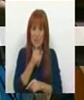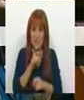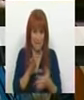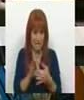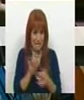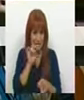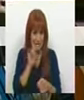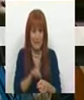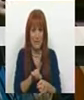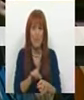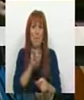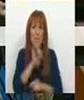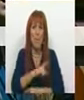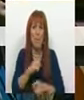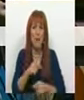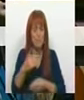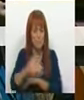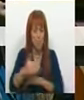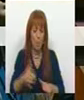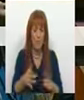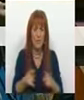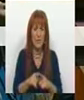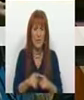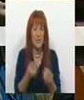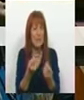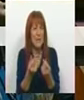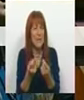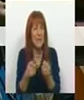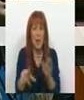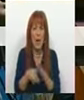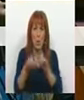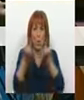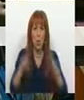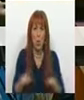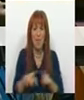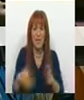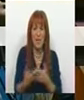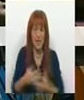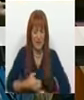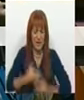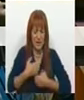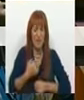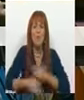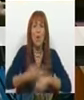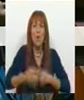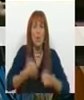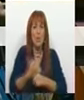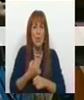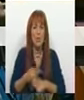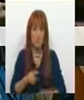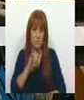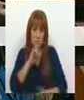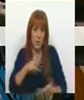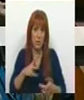ali preconizadas possam ter enquadramento numa espécie de lei-quadro que lhes dará sentido e eficácia, sob